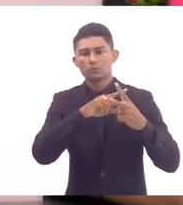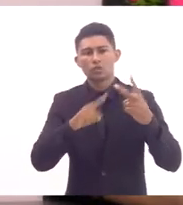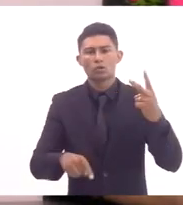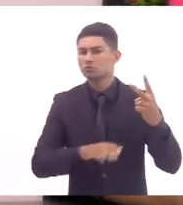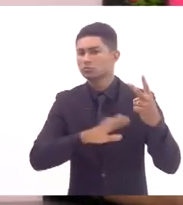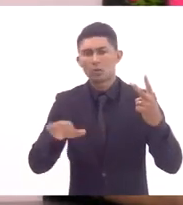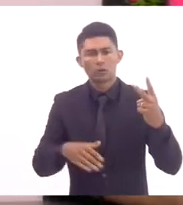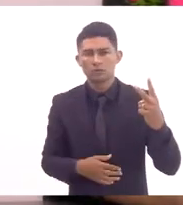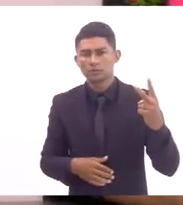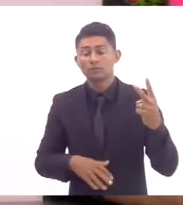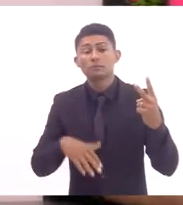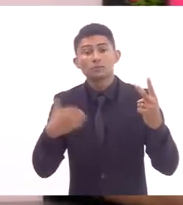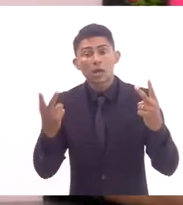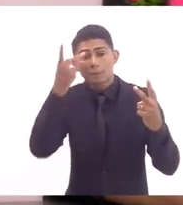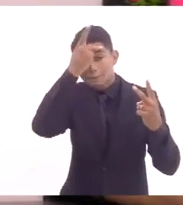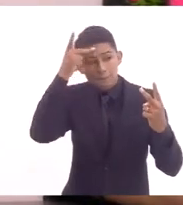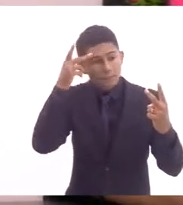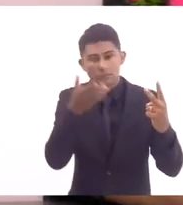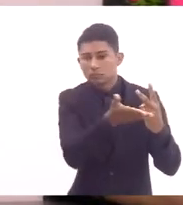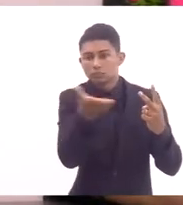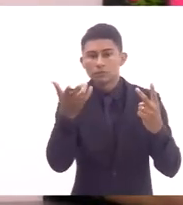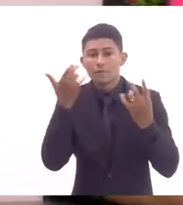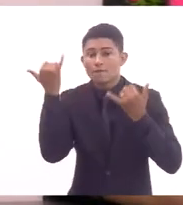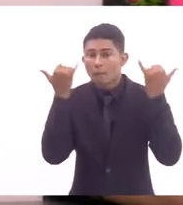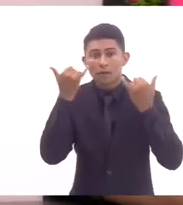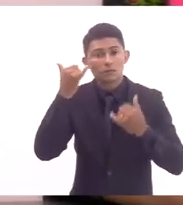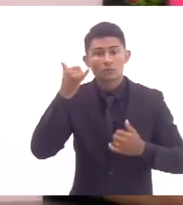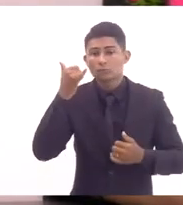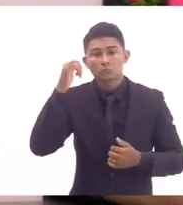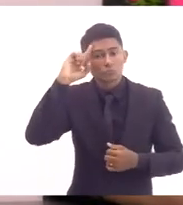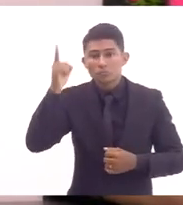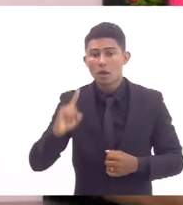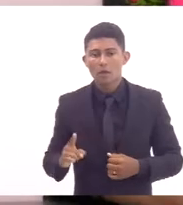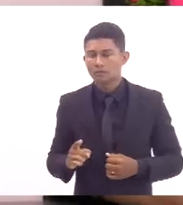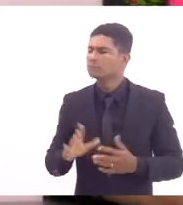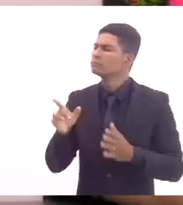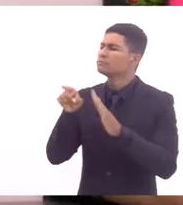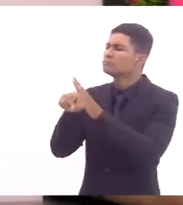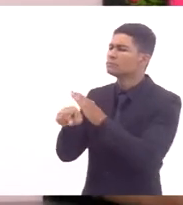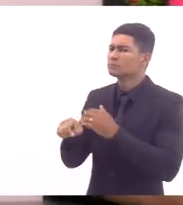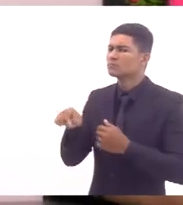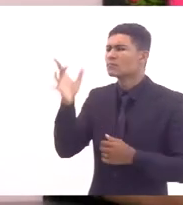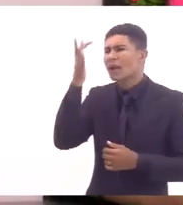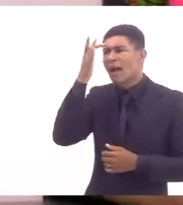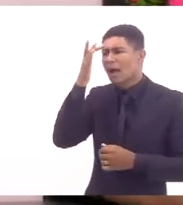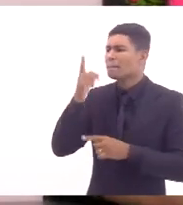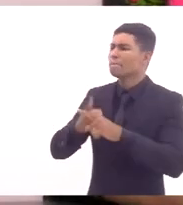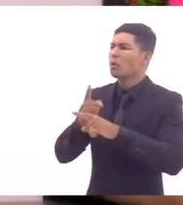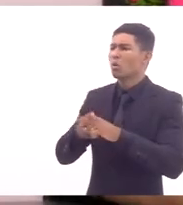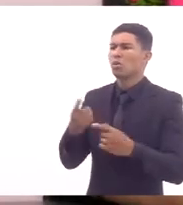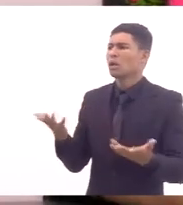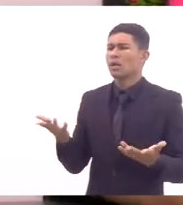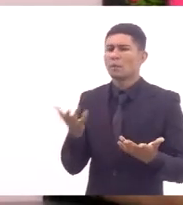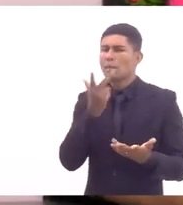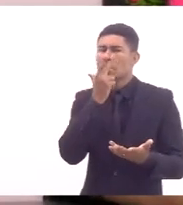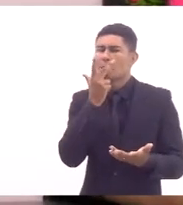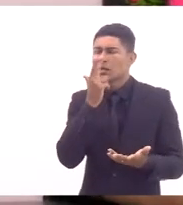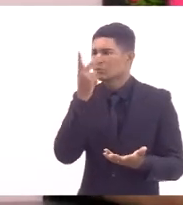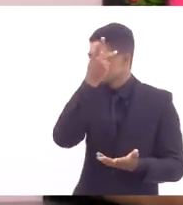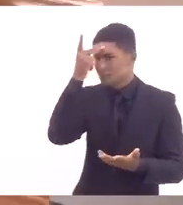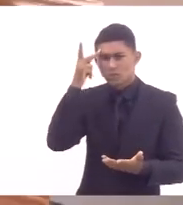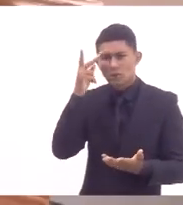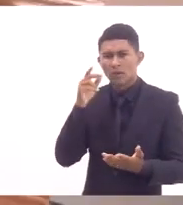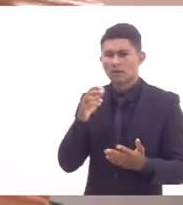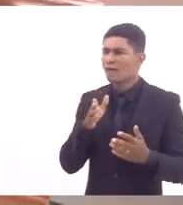as pessoas não têm essa informação e aqui que você atribui esse baixo índice de demanda